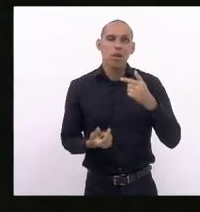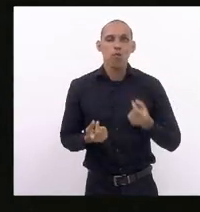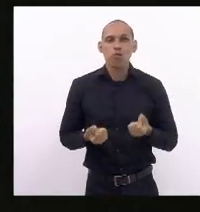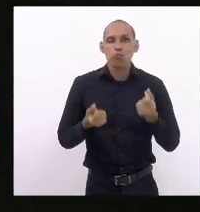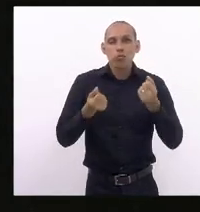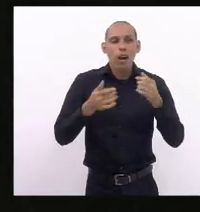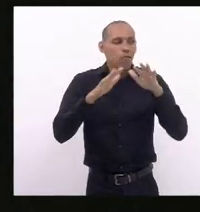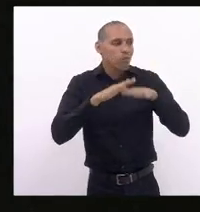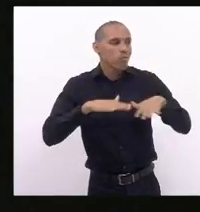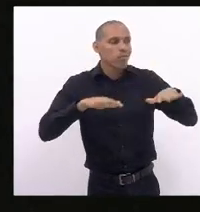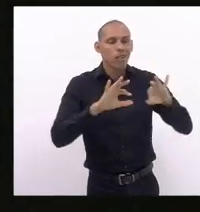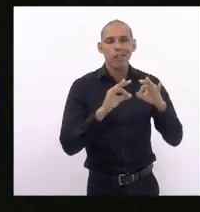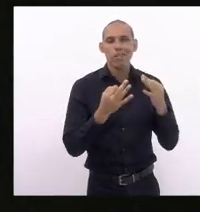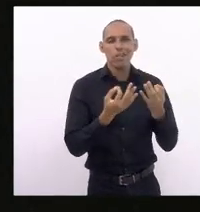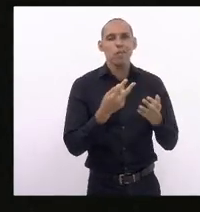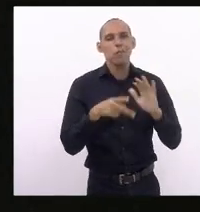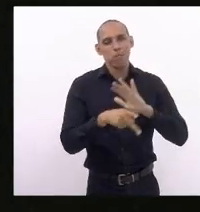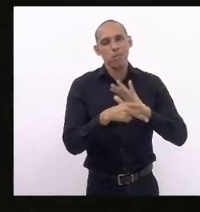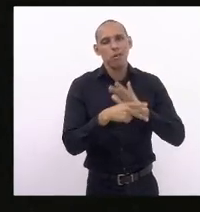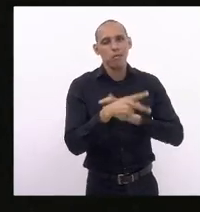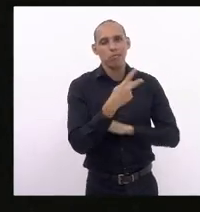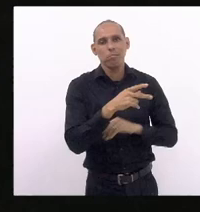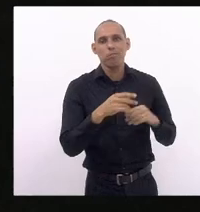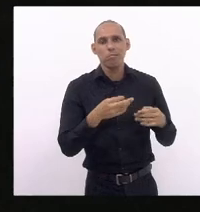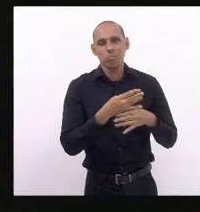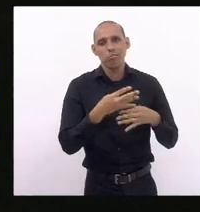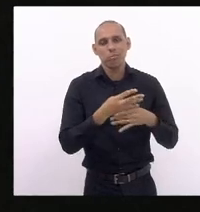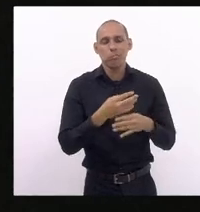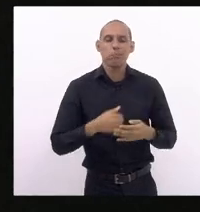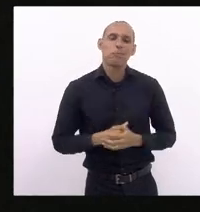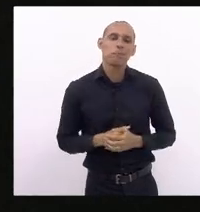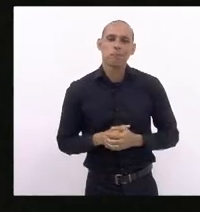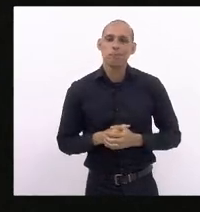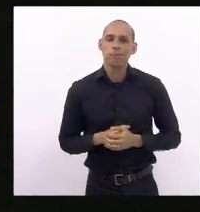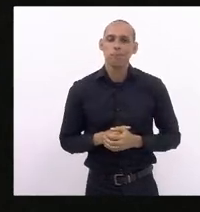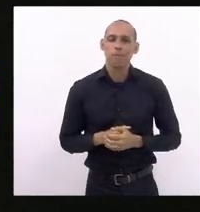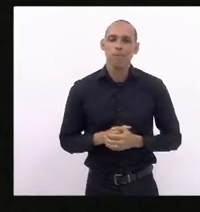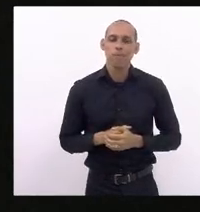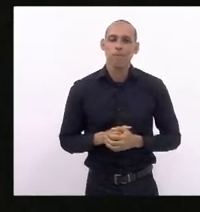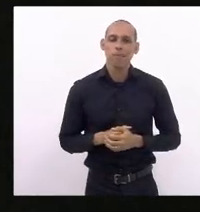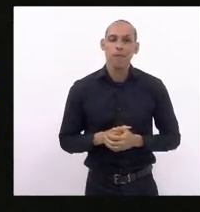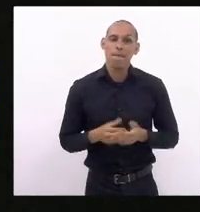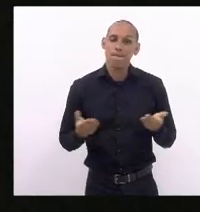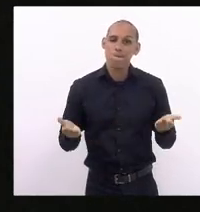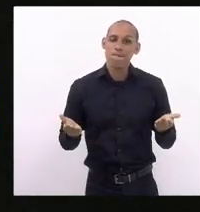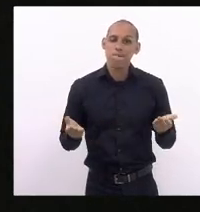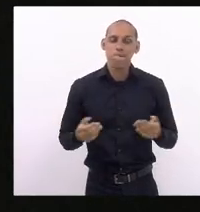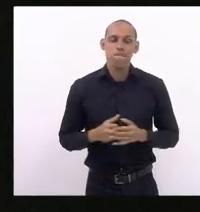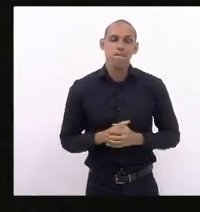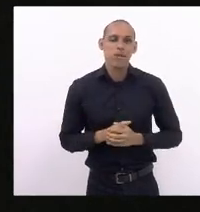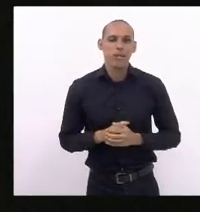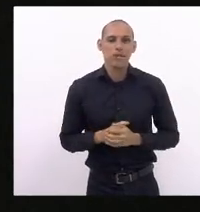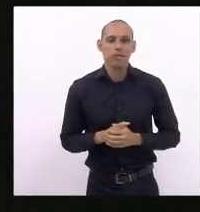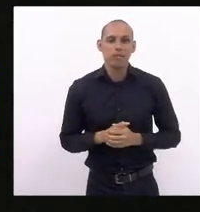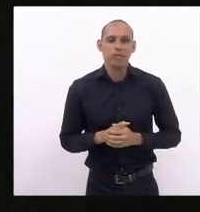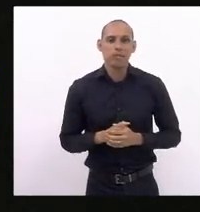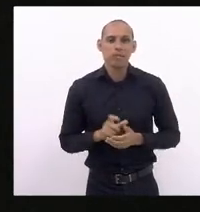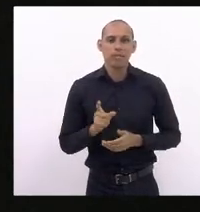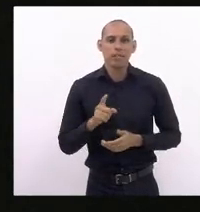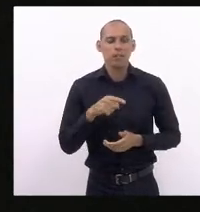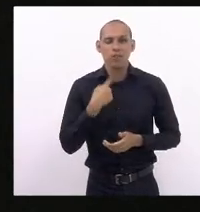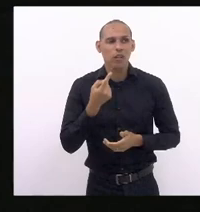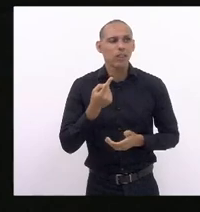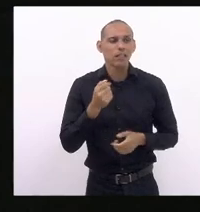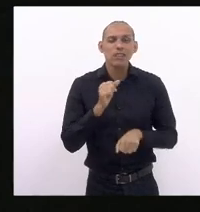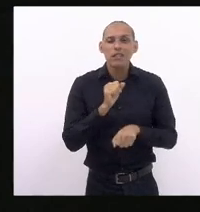as famílias as famílias petropolitanas. E, como não se esperava, mas